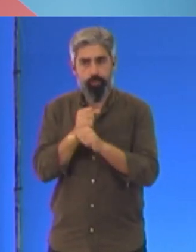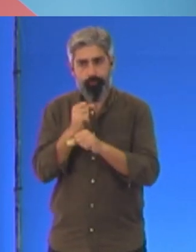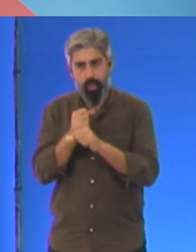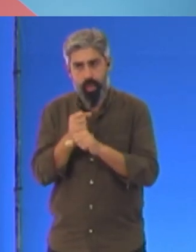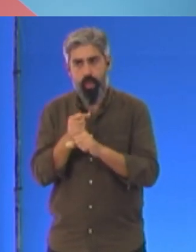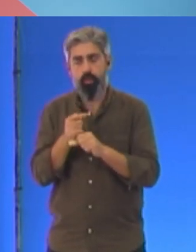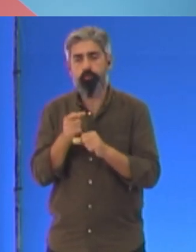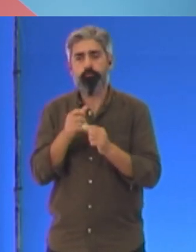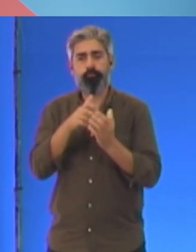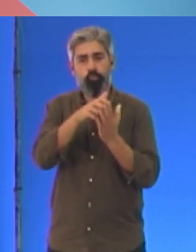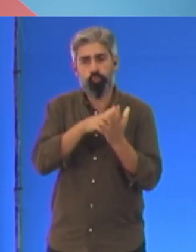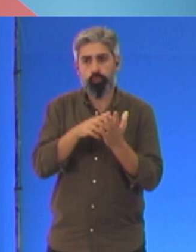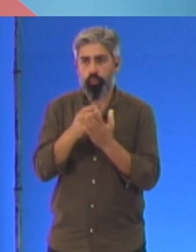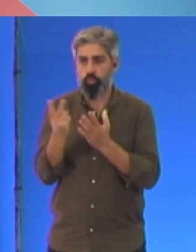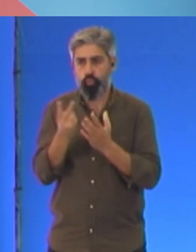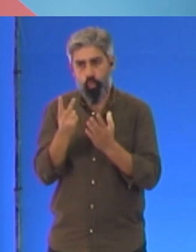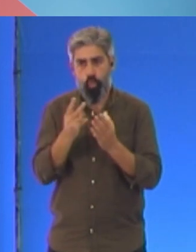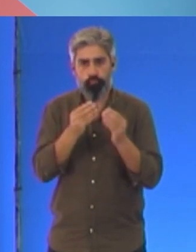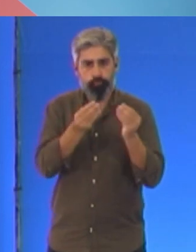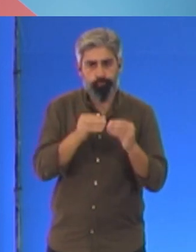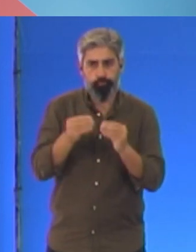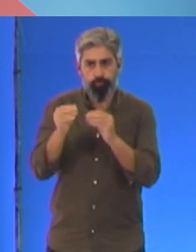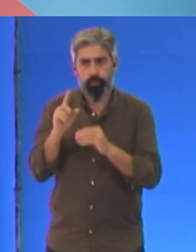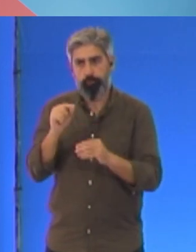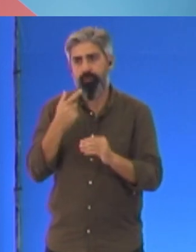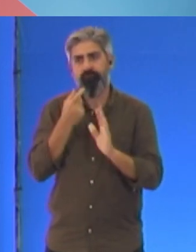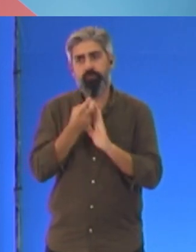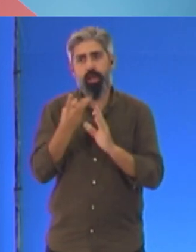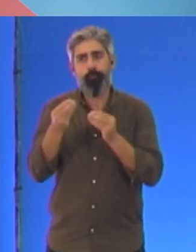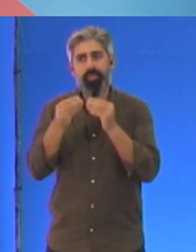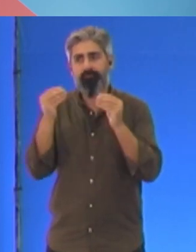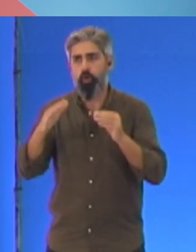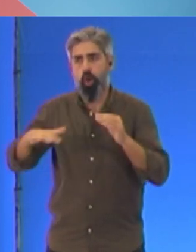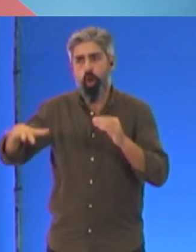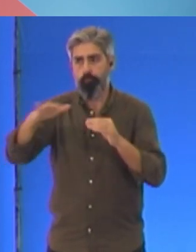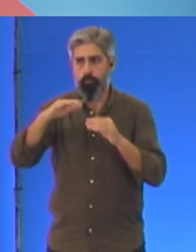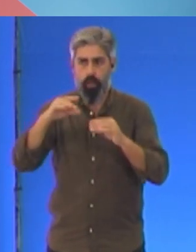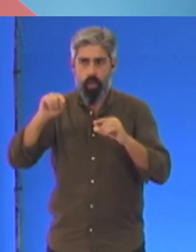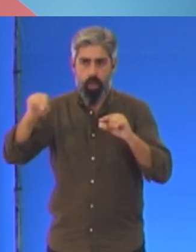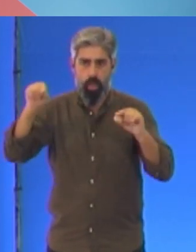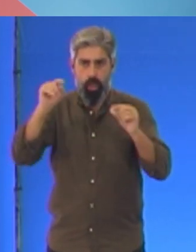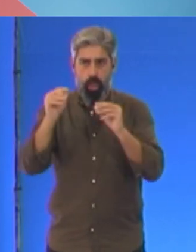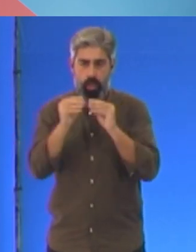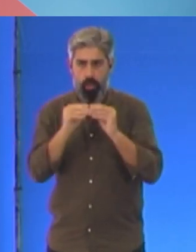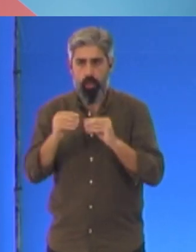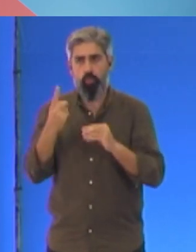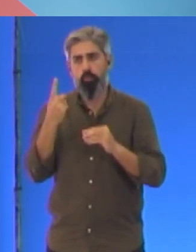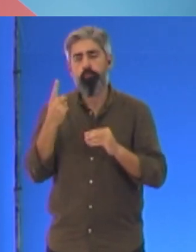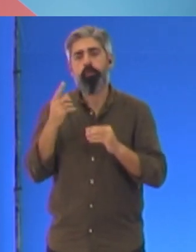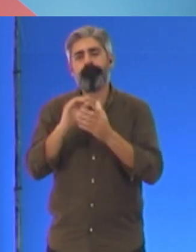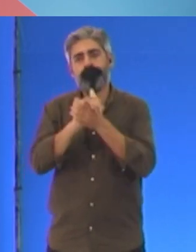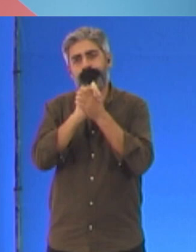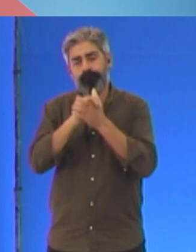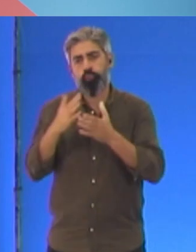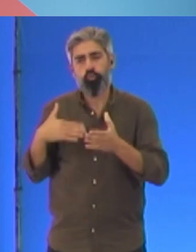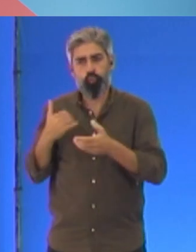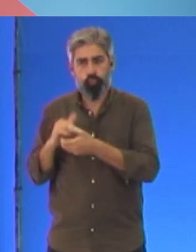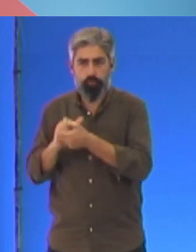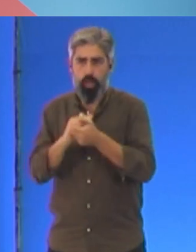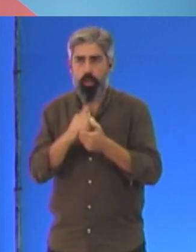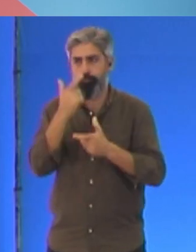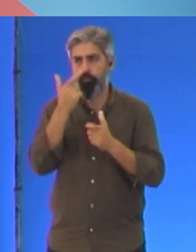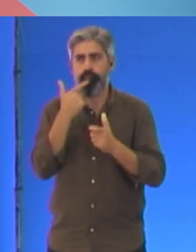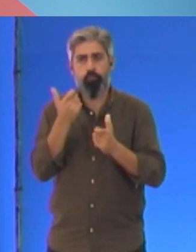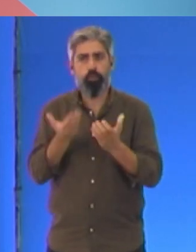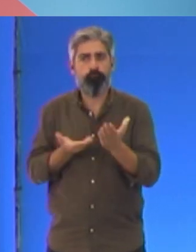das duas moções também das várias plataformas locais uma salvação solidária com quem não pode